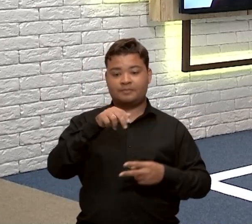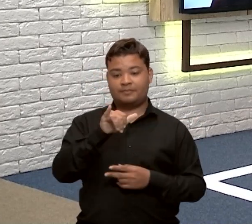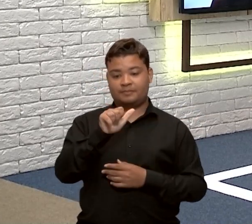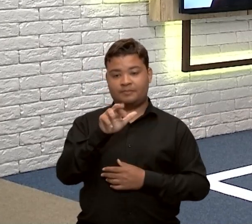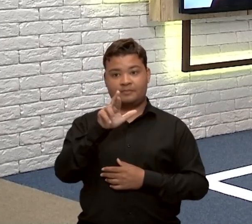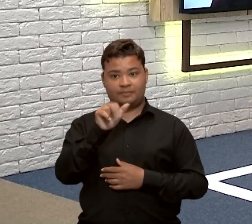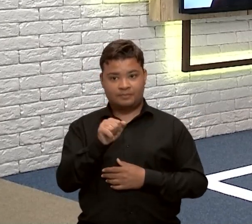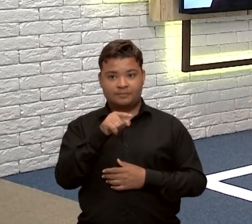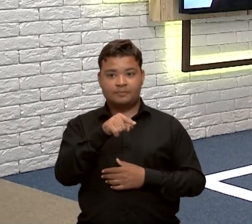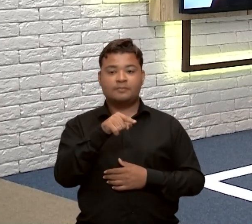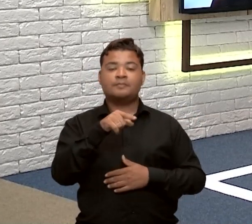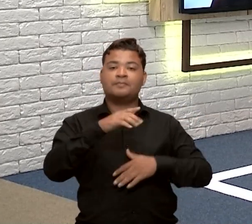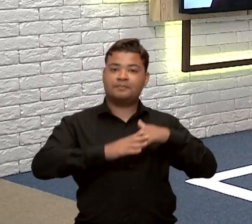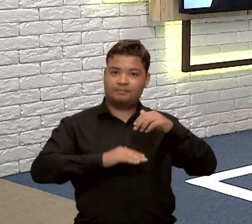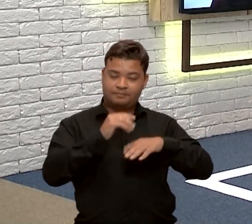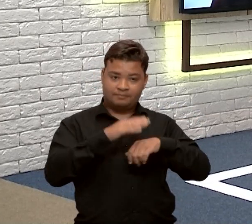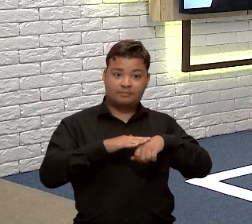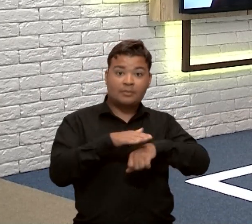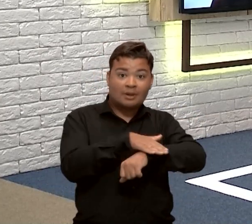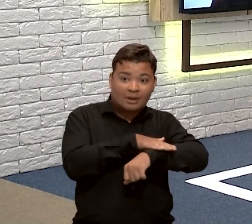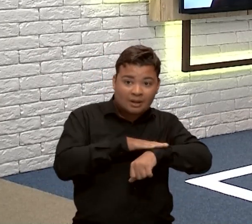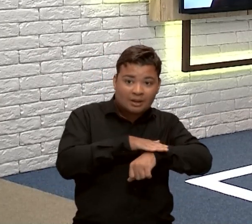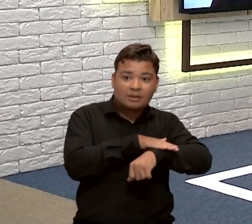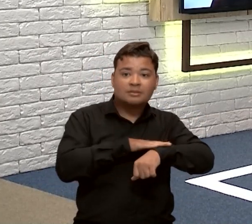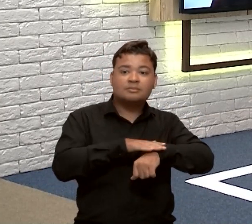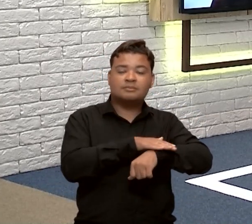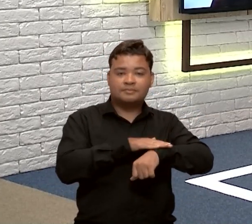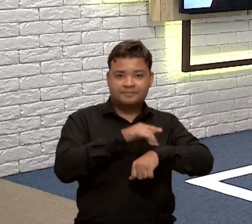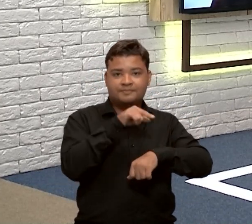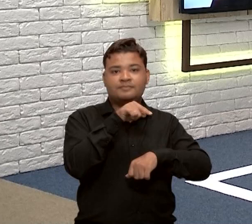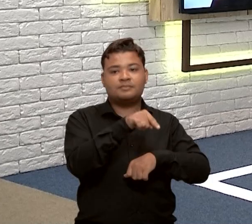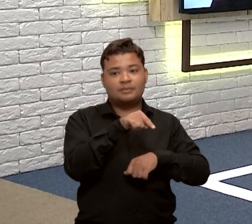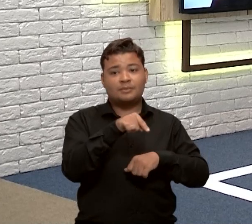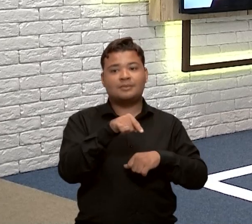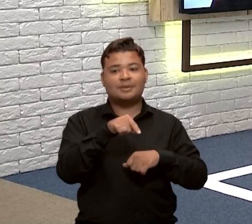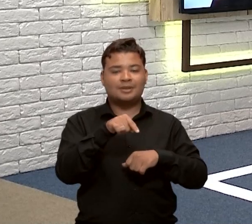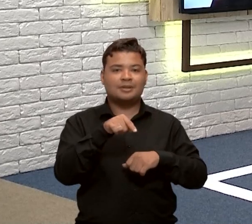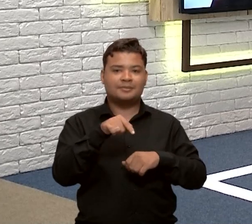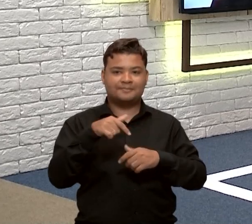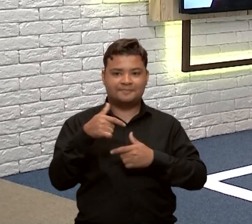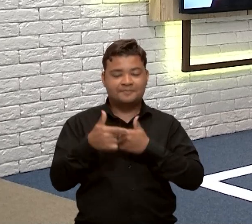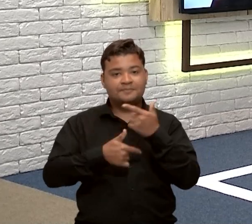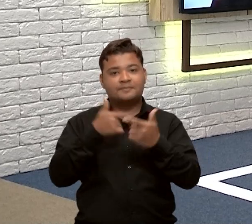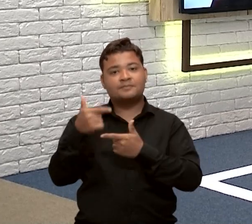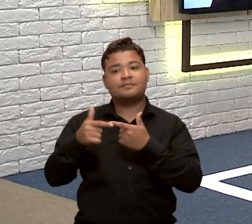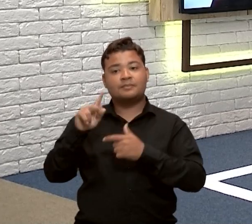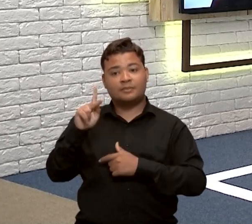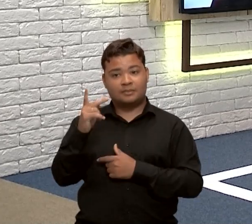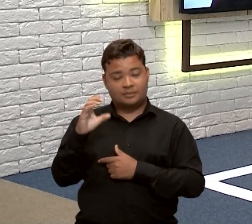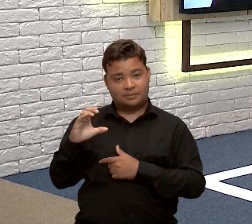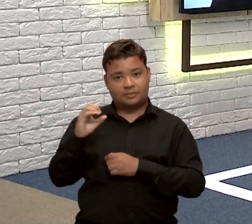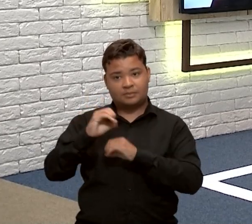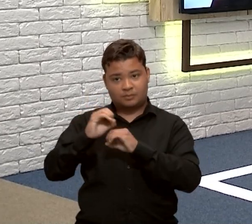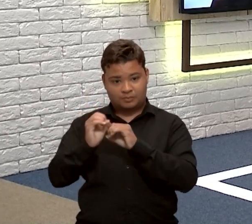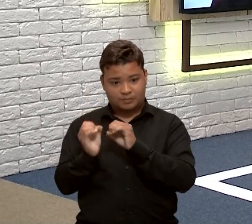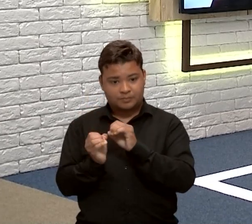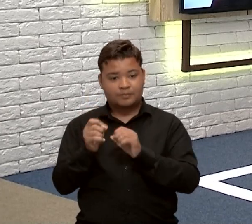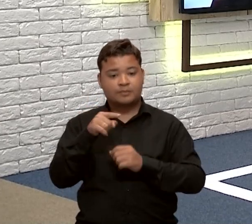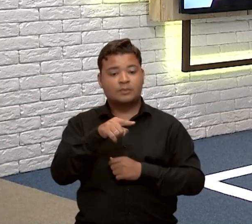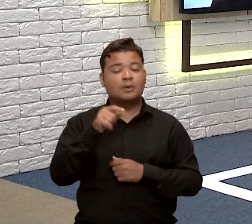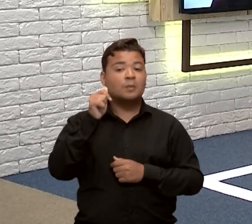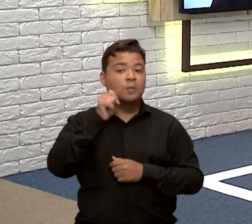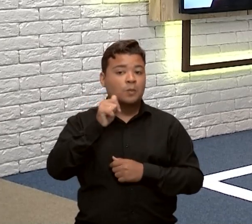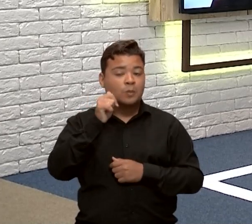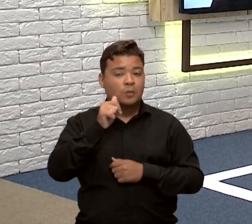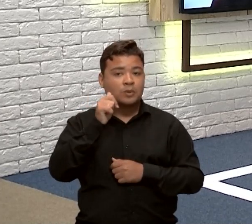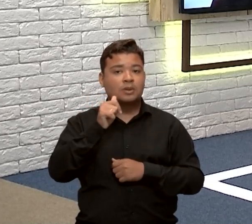que é dermatologista do Hospital das Clínicas UFG EBSER. Ela se descreve como uma mulher branca, com cabelos loiros e